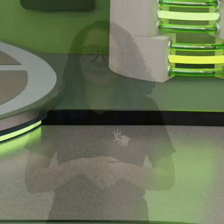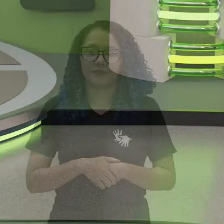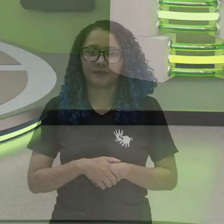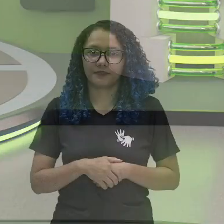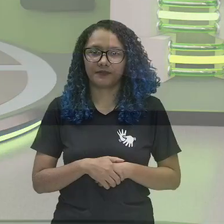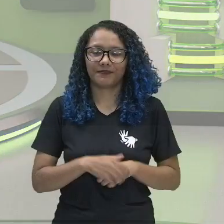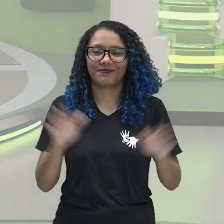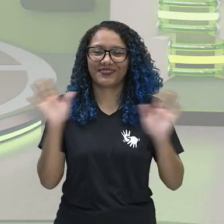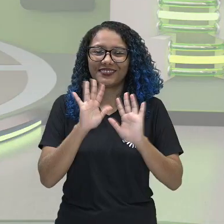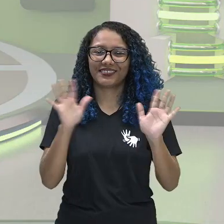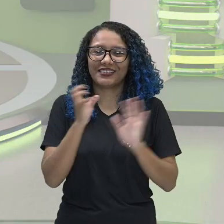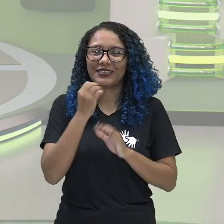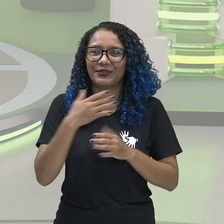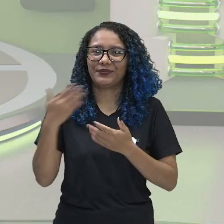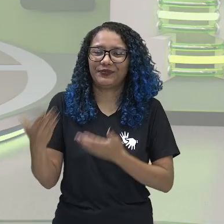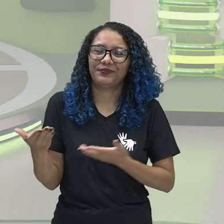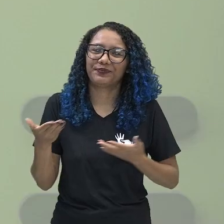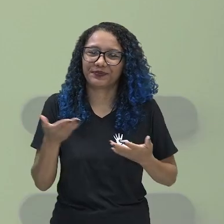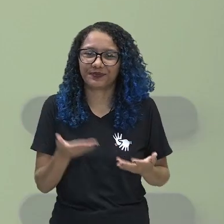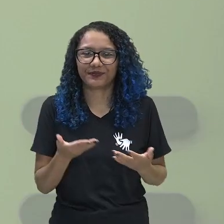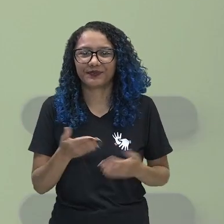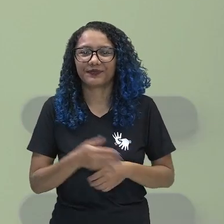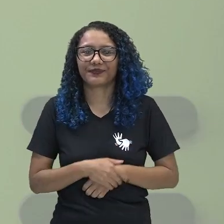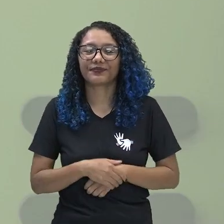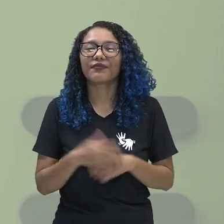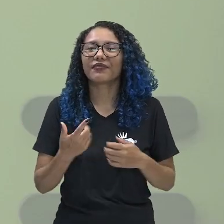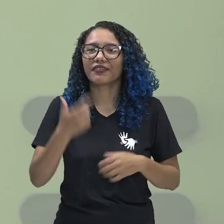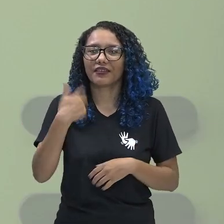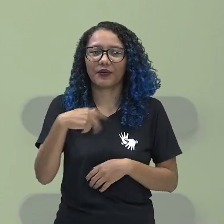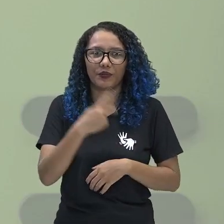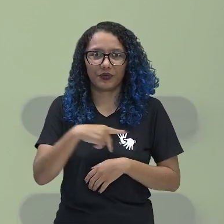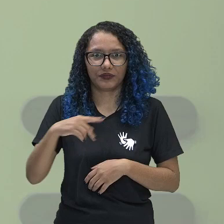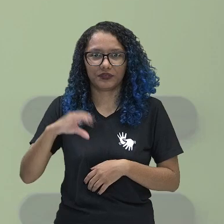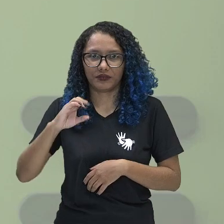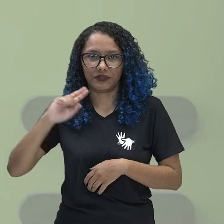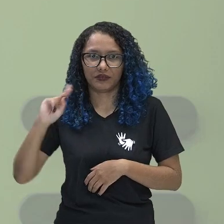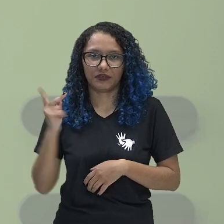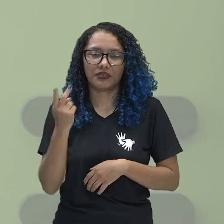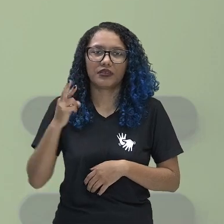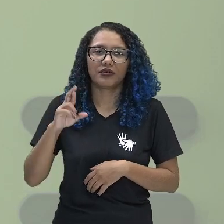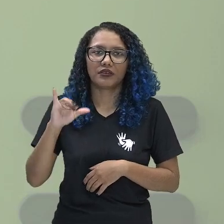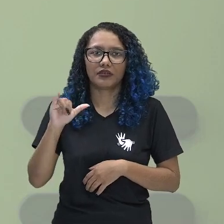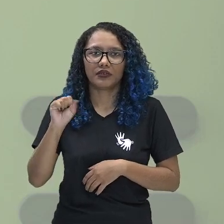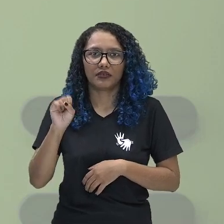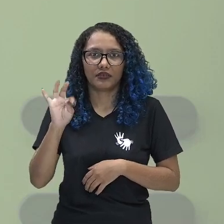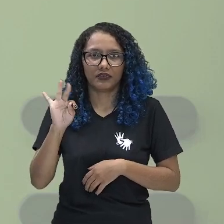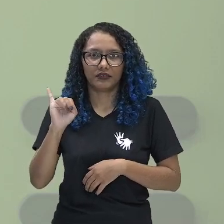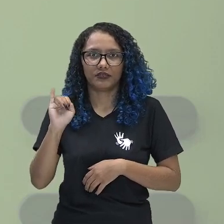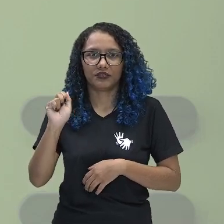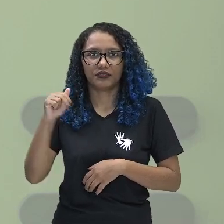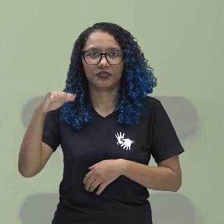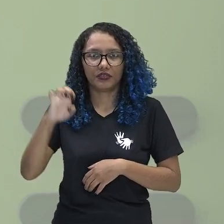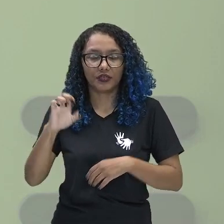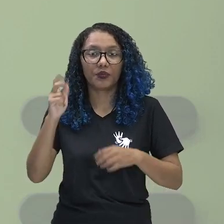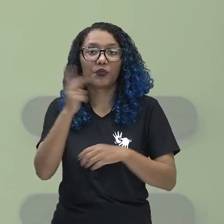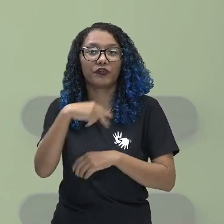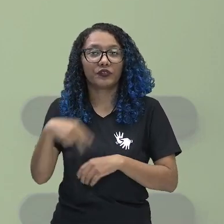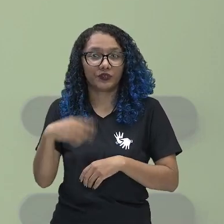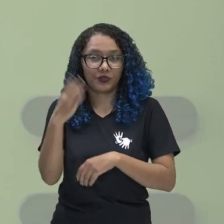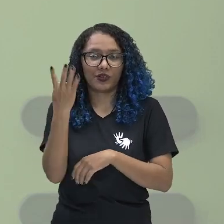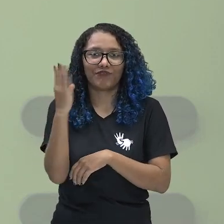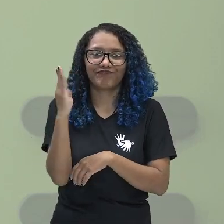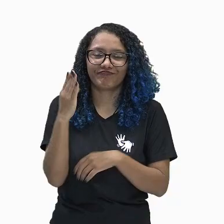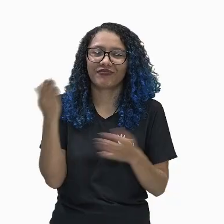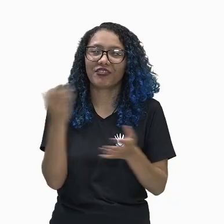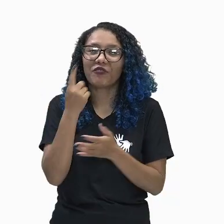Olá, como vão todos? Sejam muito bem-vindos. Eu sou a professora Cristiane Oliveira, a sua professora de Biologia, e vamos conhecer a